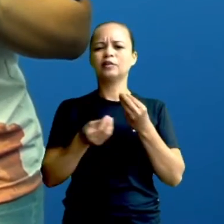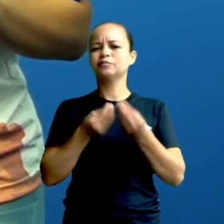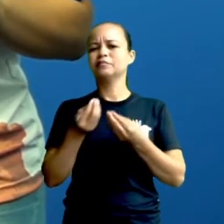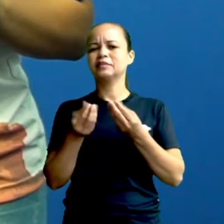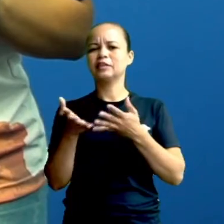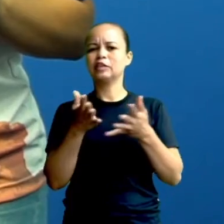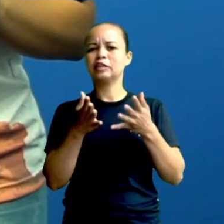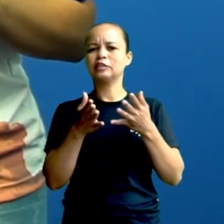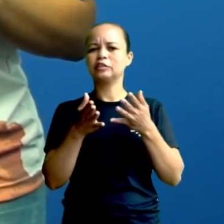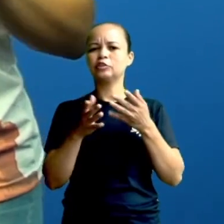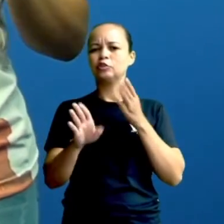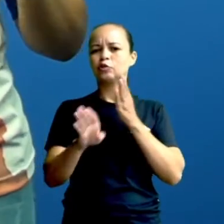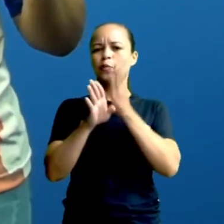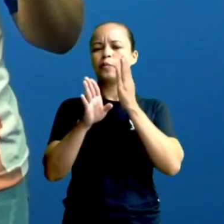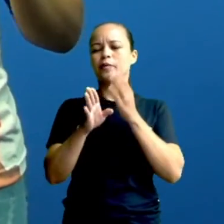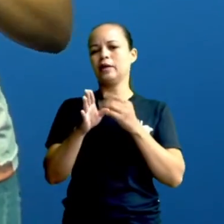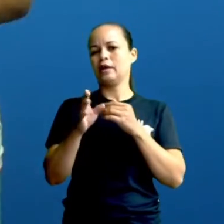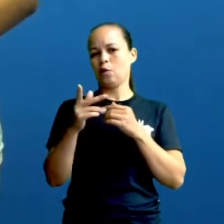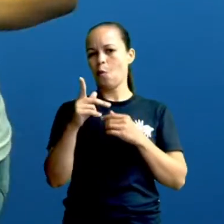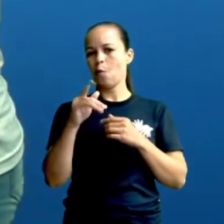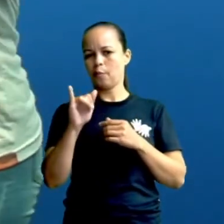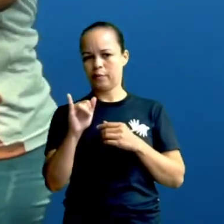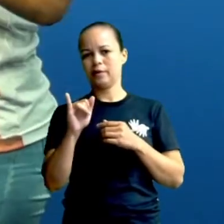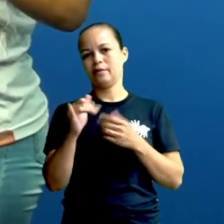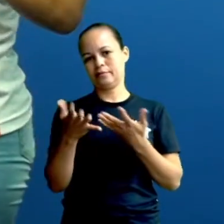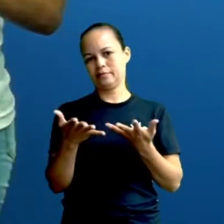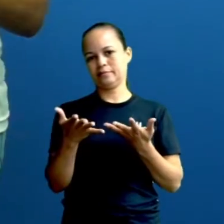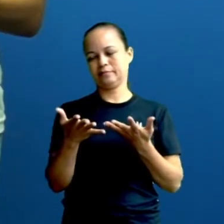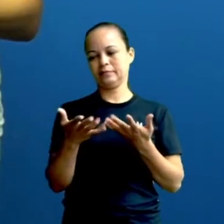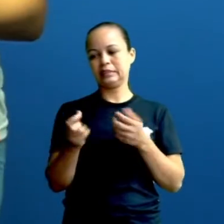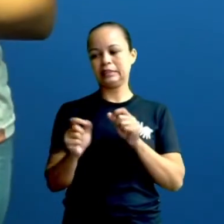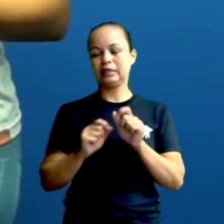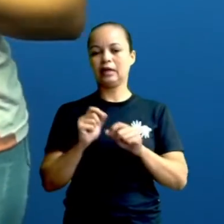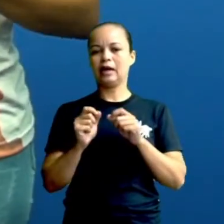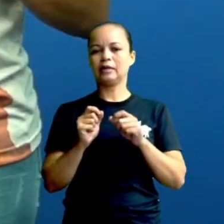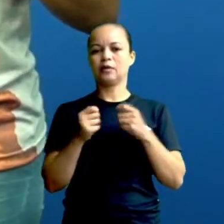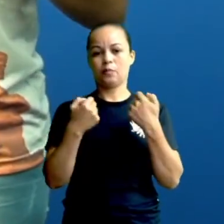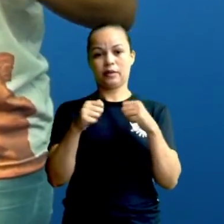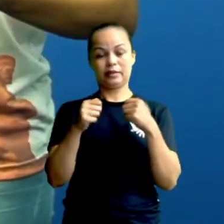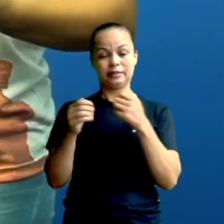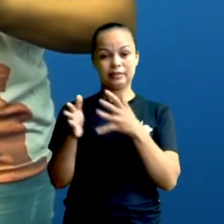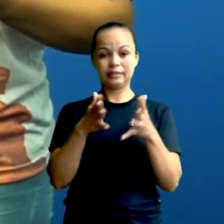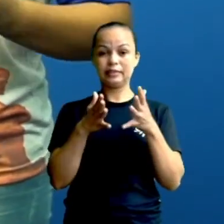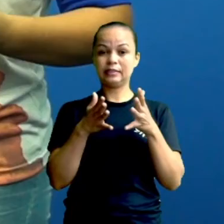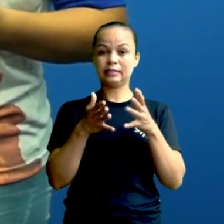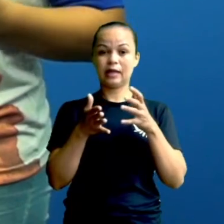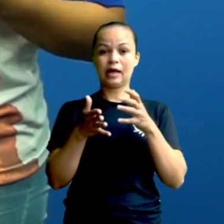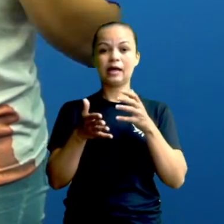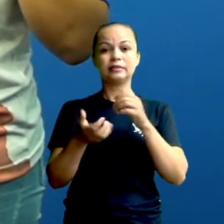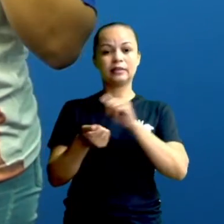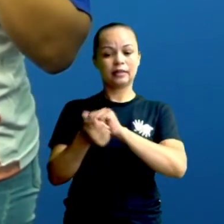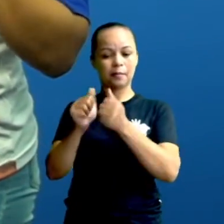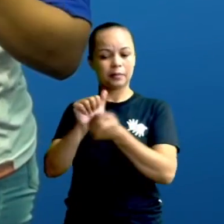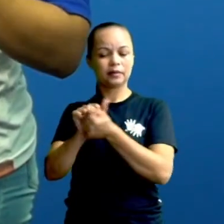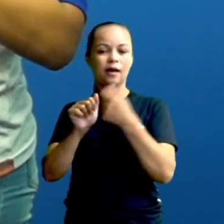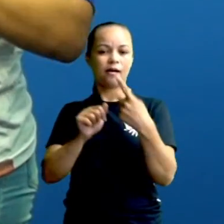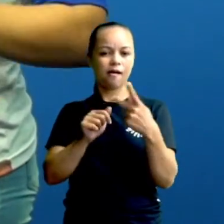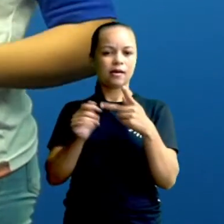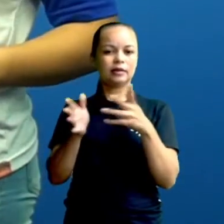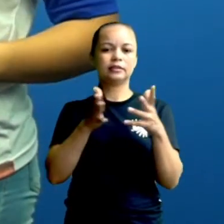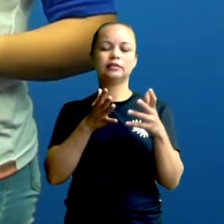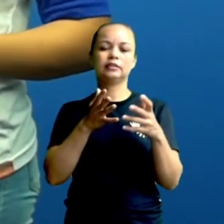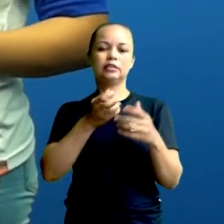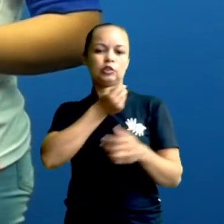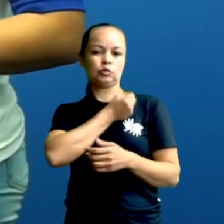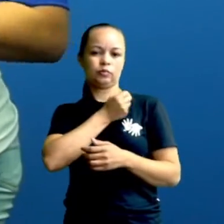π é 3, né? Fica mais fácil, né? Mas a gente tem que se adaptar a esse número